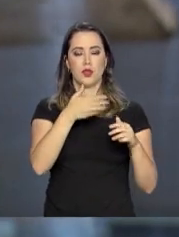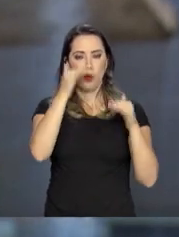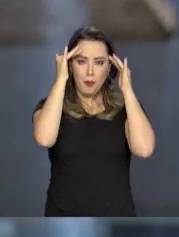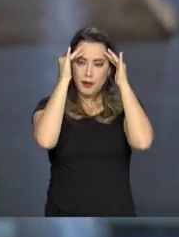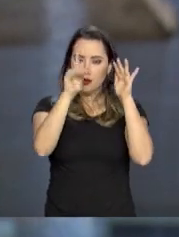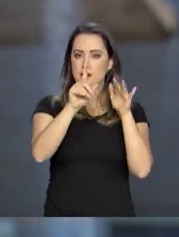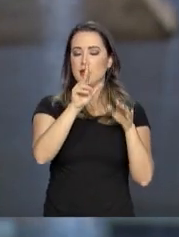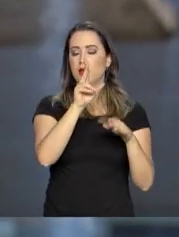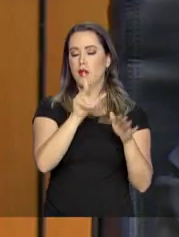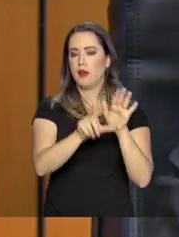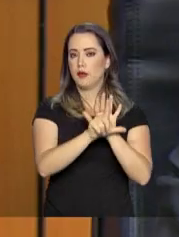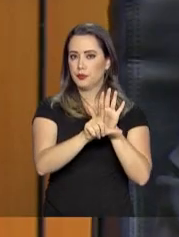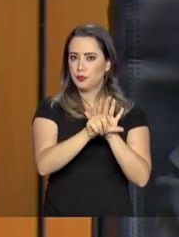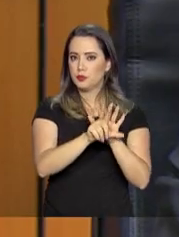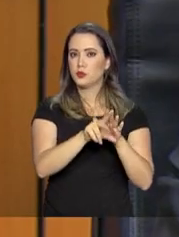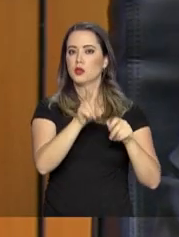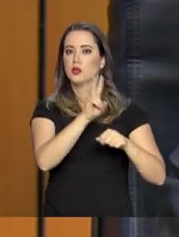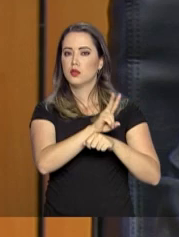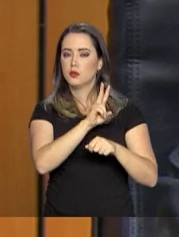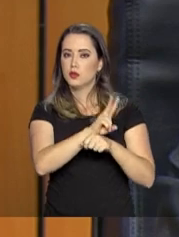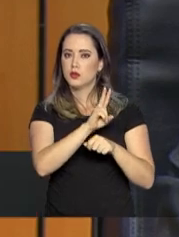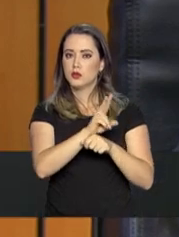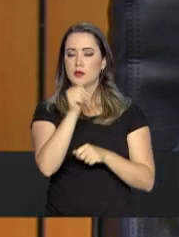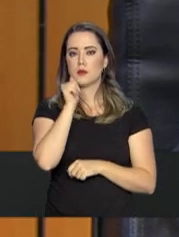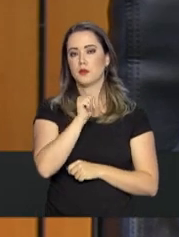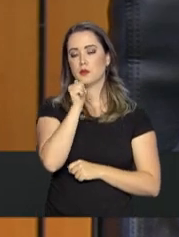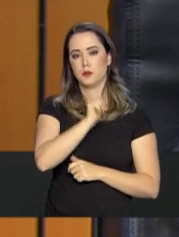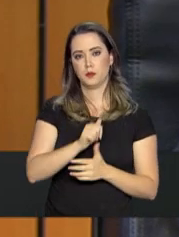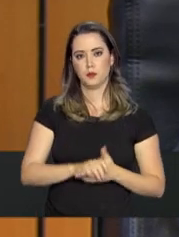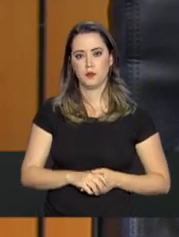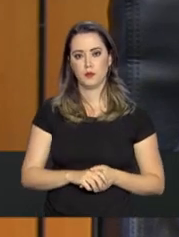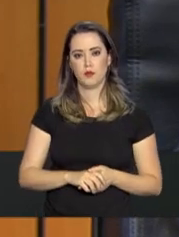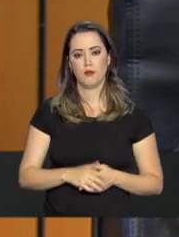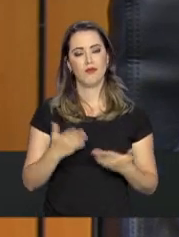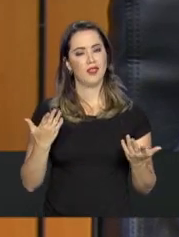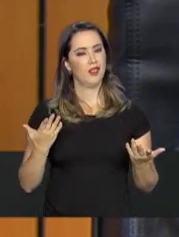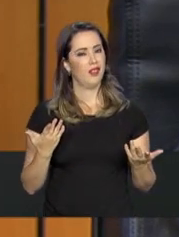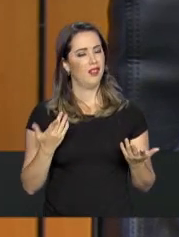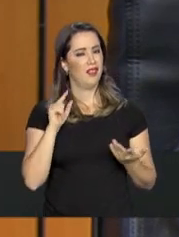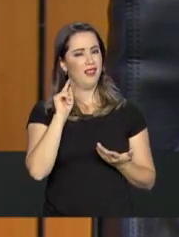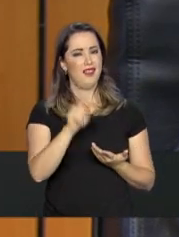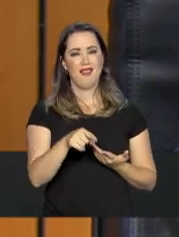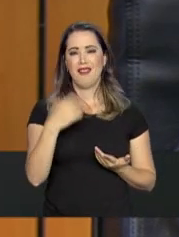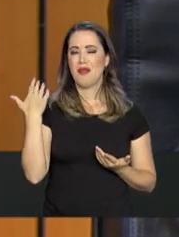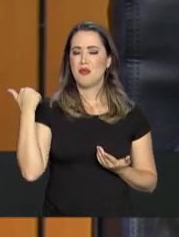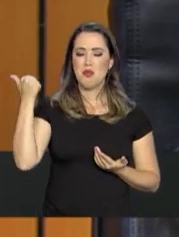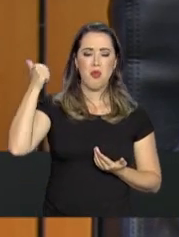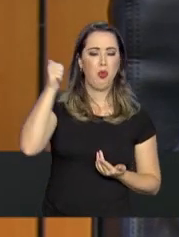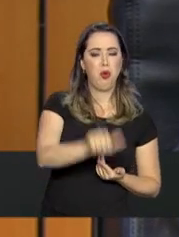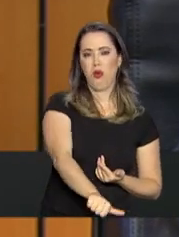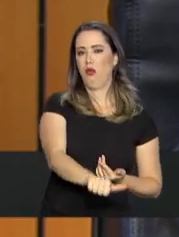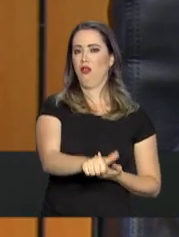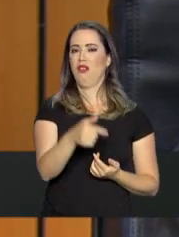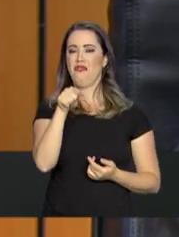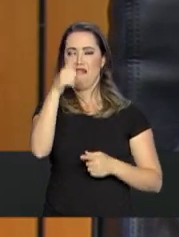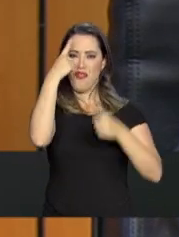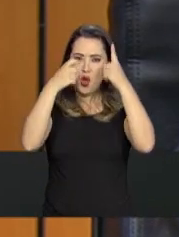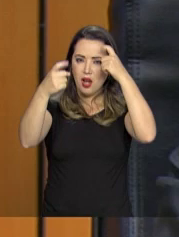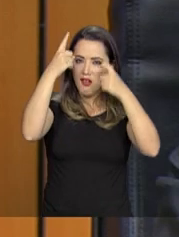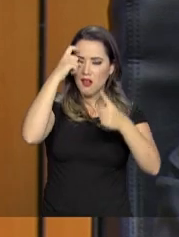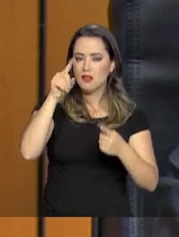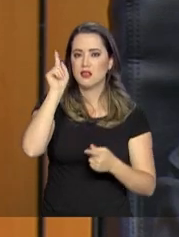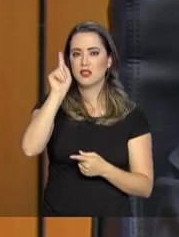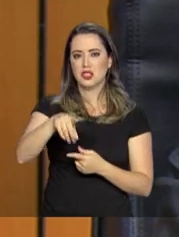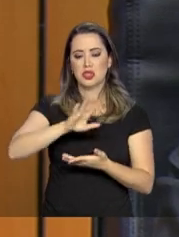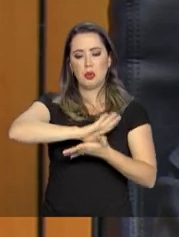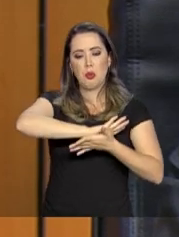protetivas da Lei Maria da Penha. Particularmente, uma das mais covardes formas que existe de se cometer violência,